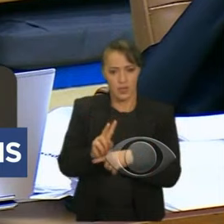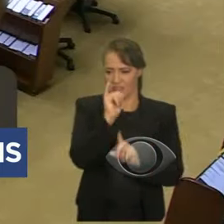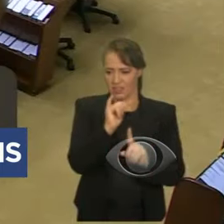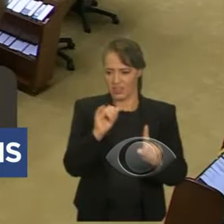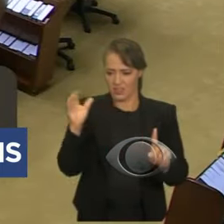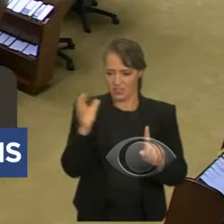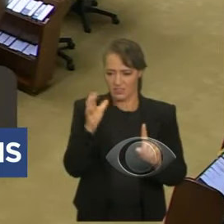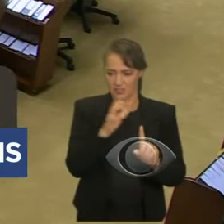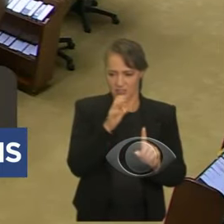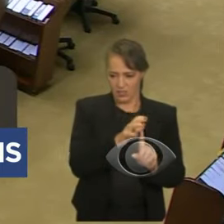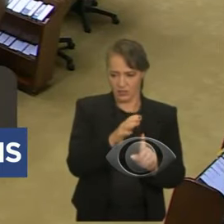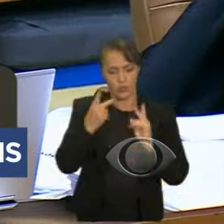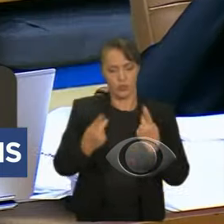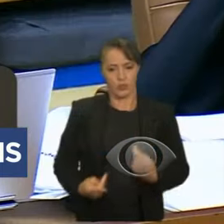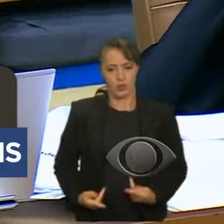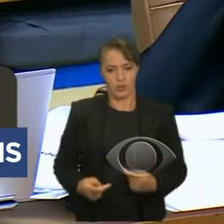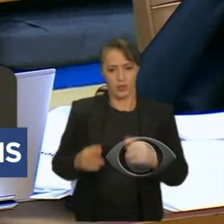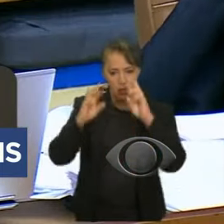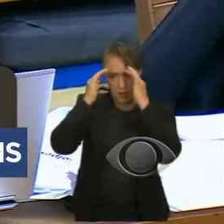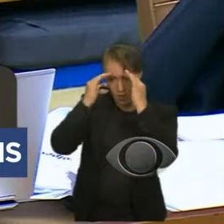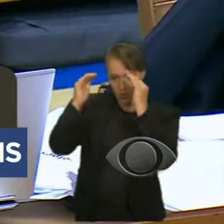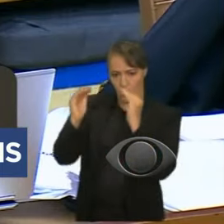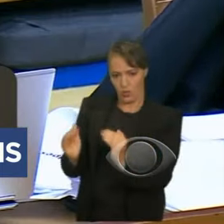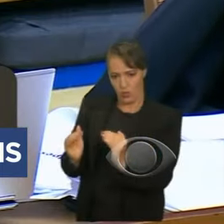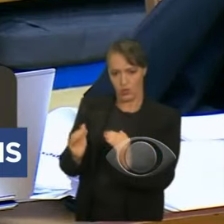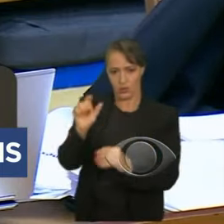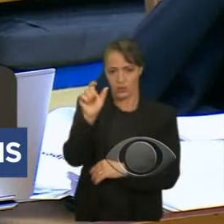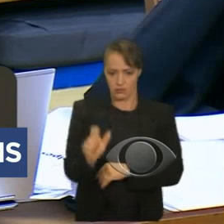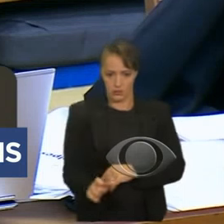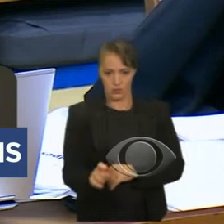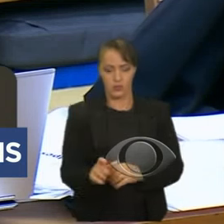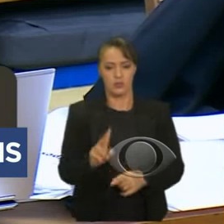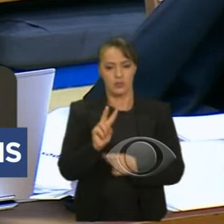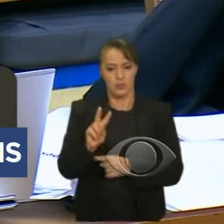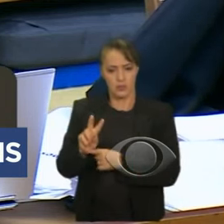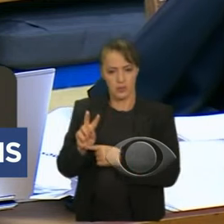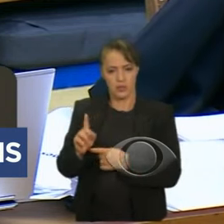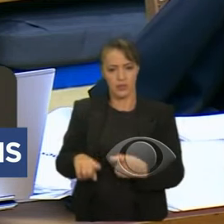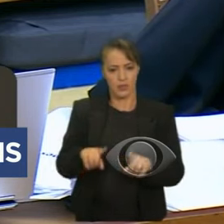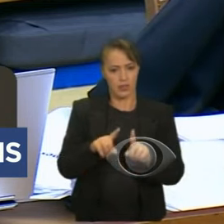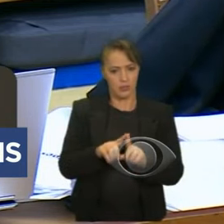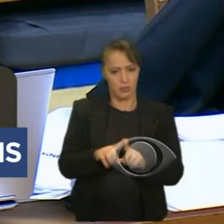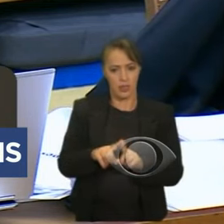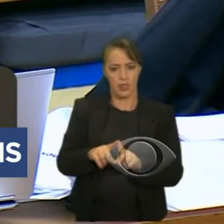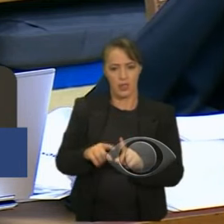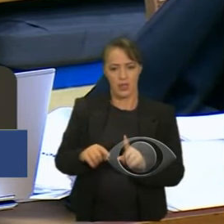se preserve a honra das pessoas e se preserve também, no caso de atentados